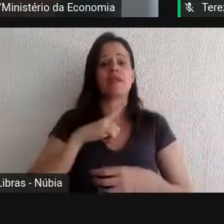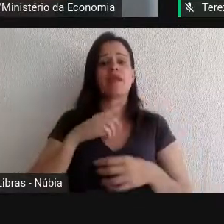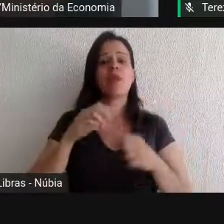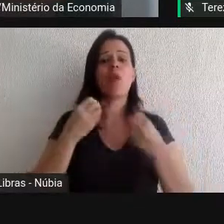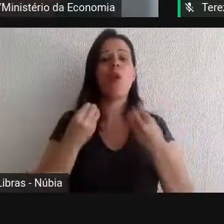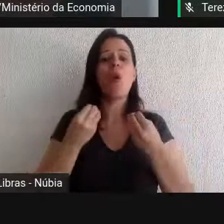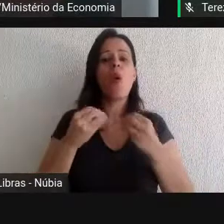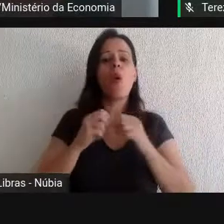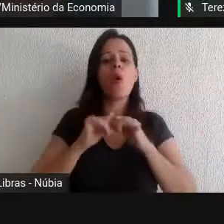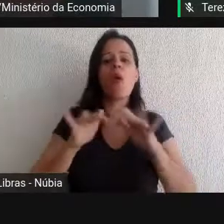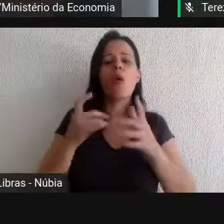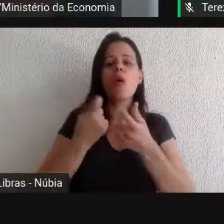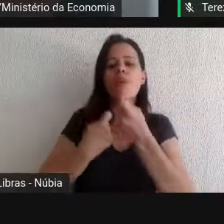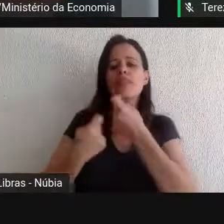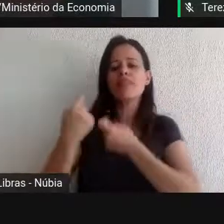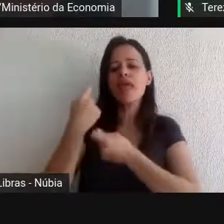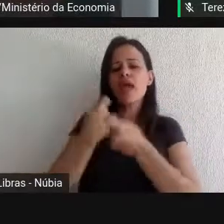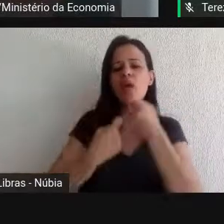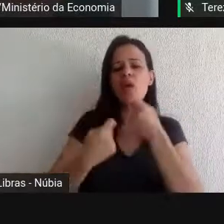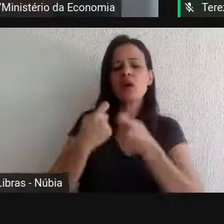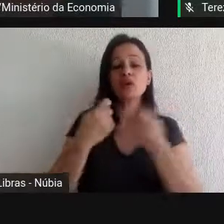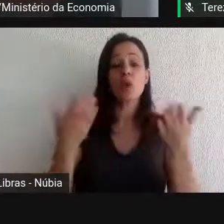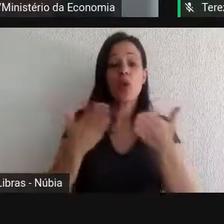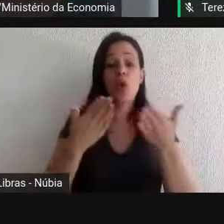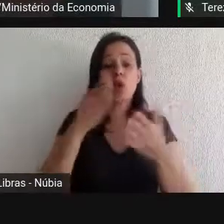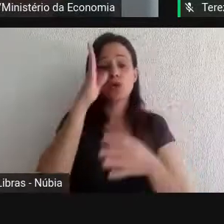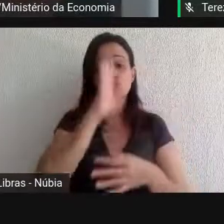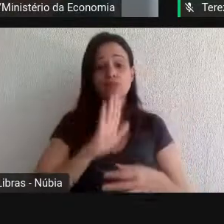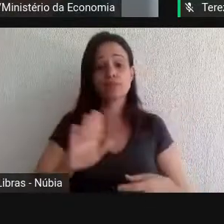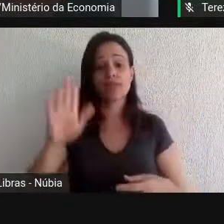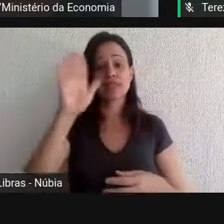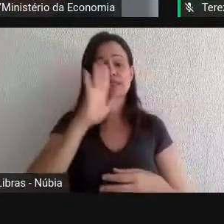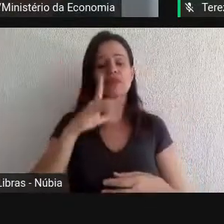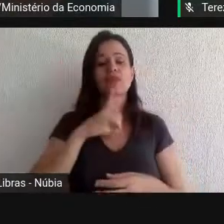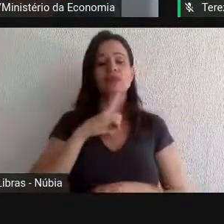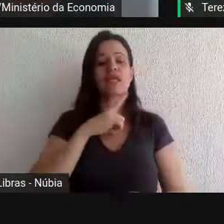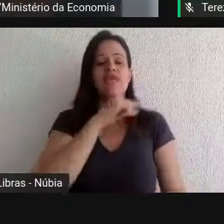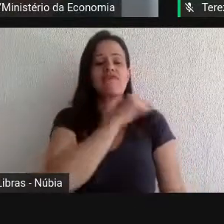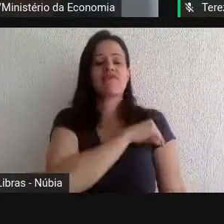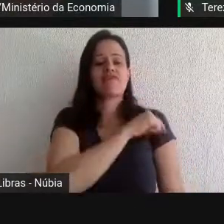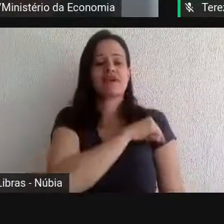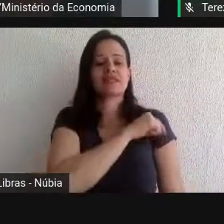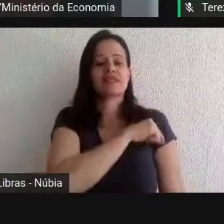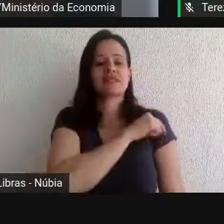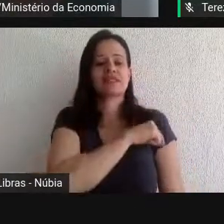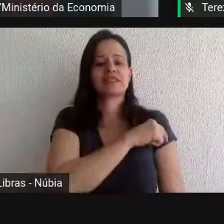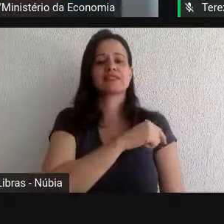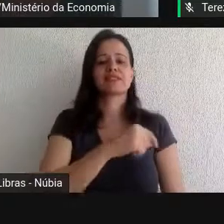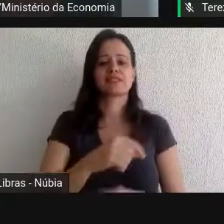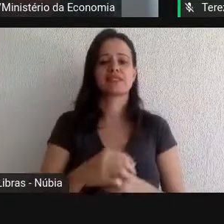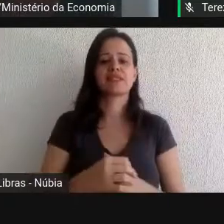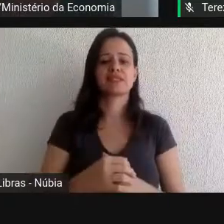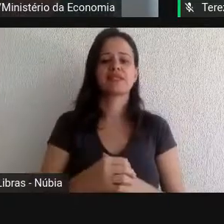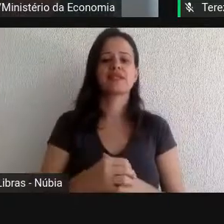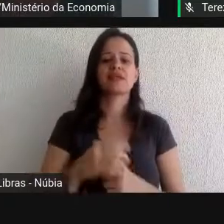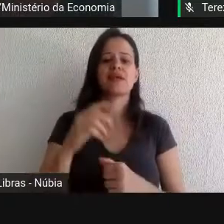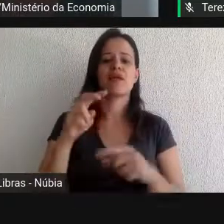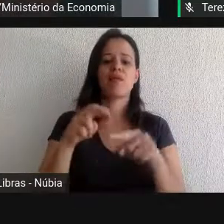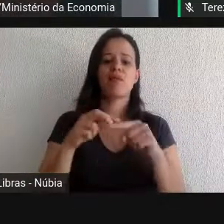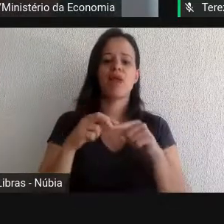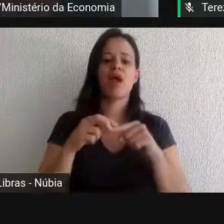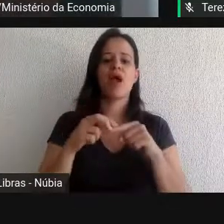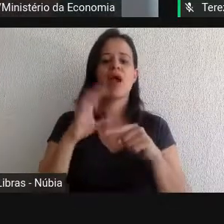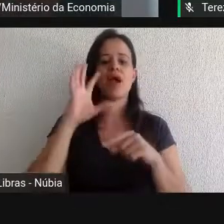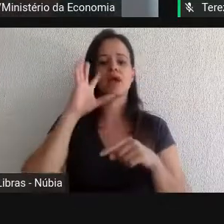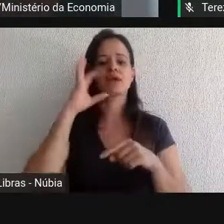âmbito, né, da negociação. Hoje o Brasil está com as vacinas previstas vindas, provenientes, né,